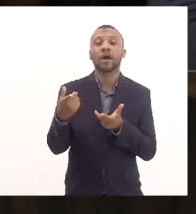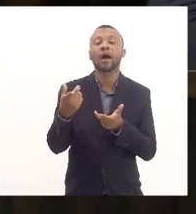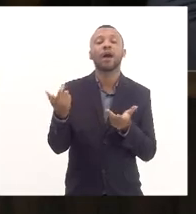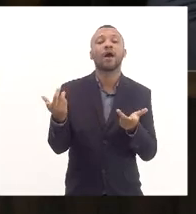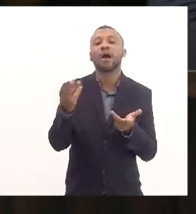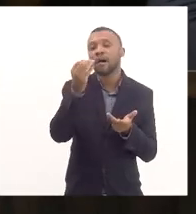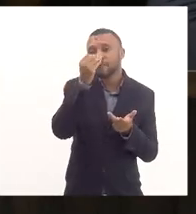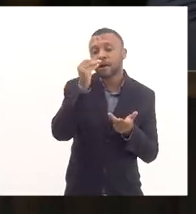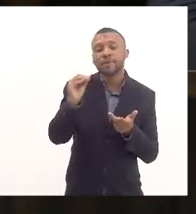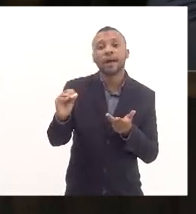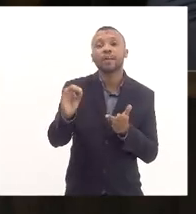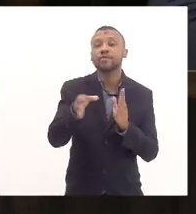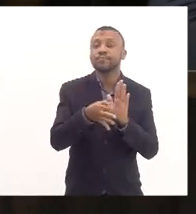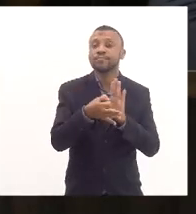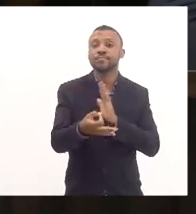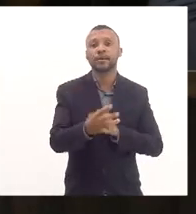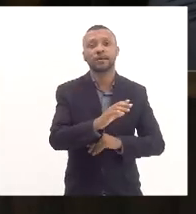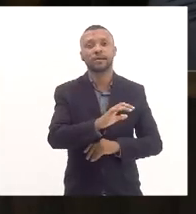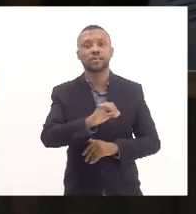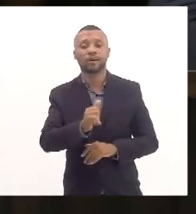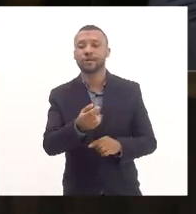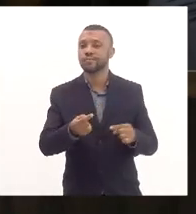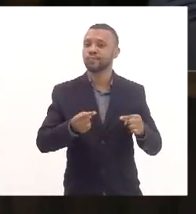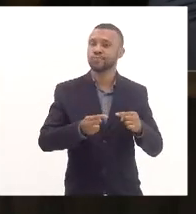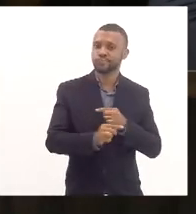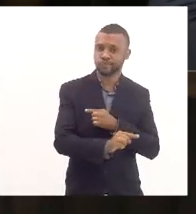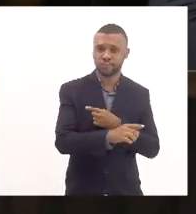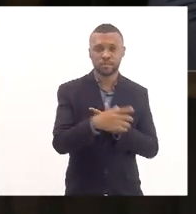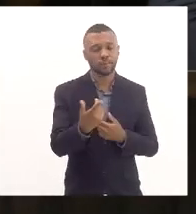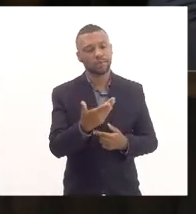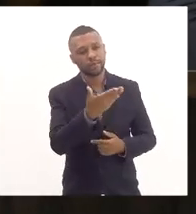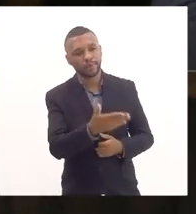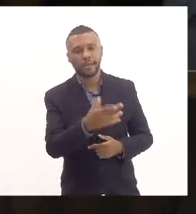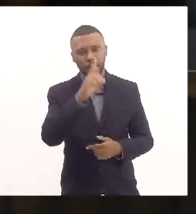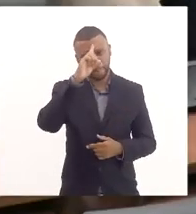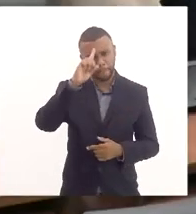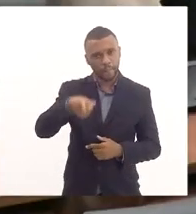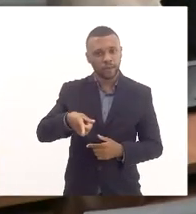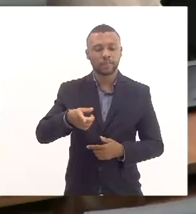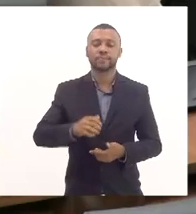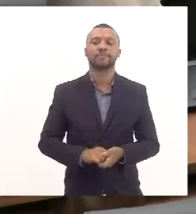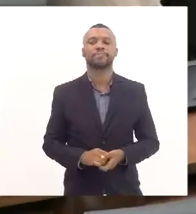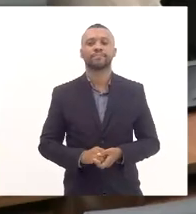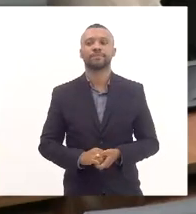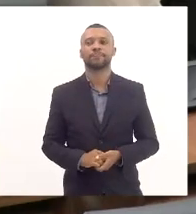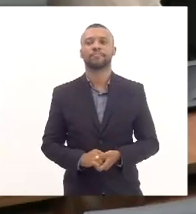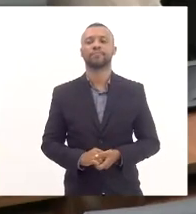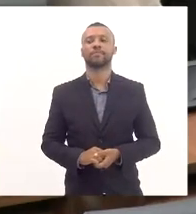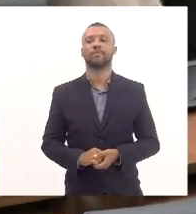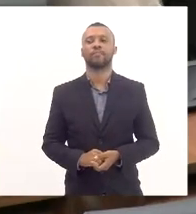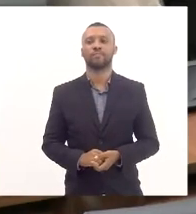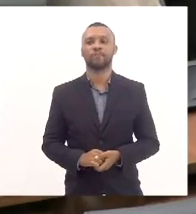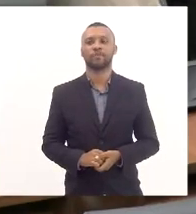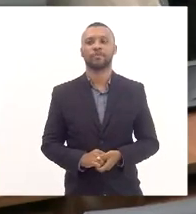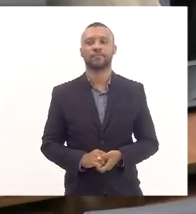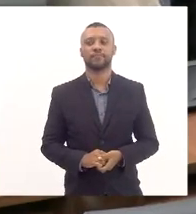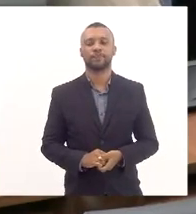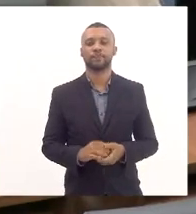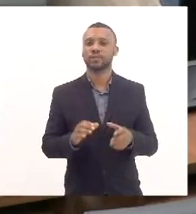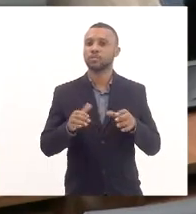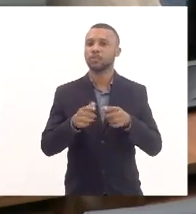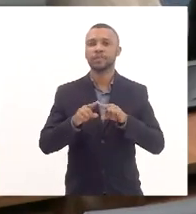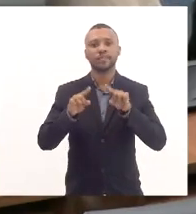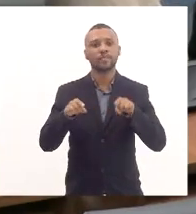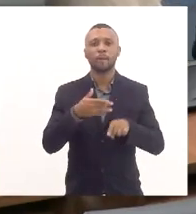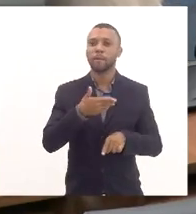aparecer CJ no substitutivo a silêncio Amanda G1 a ela que a